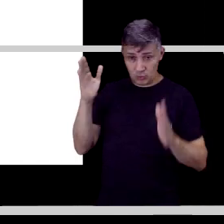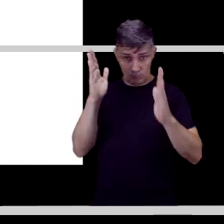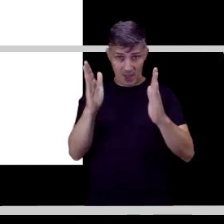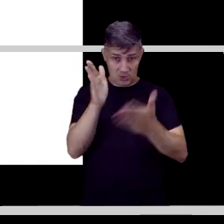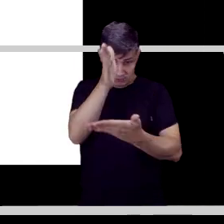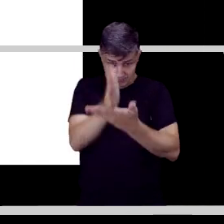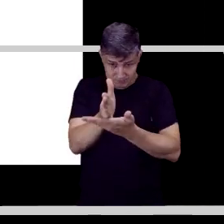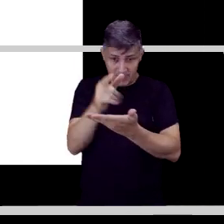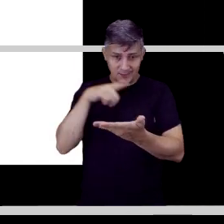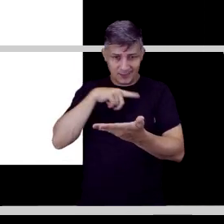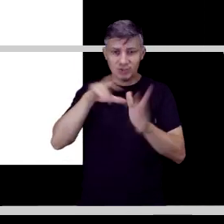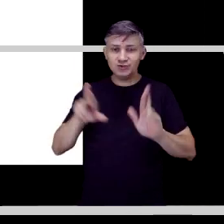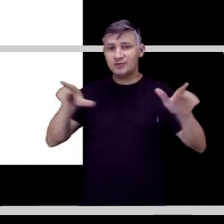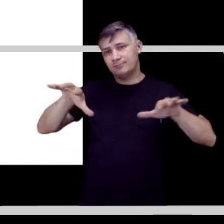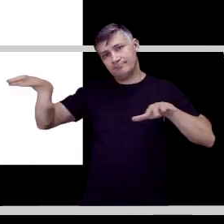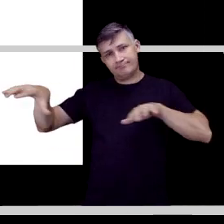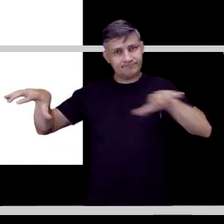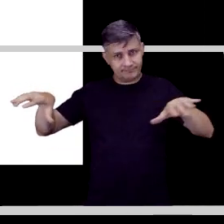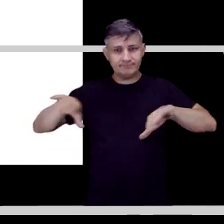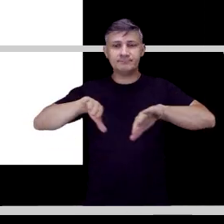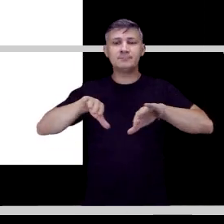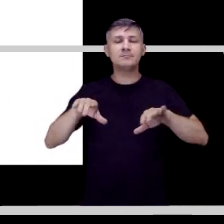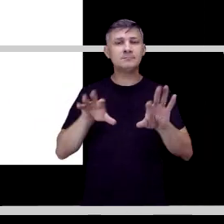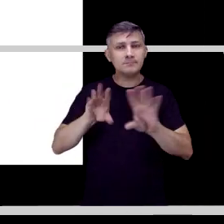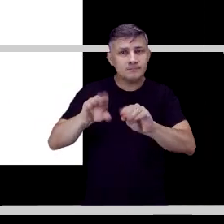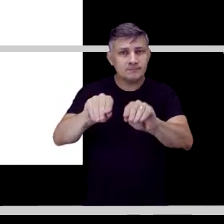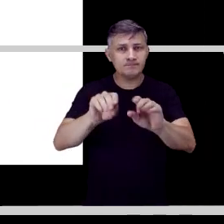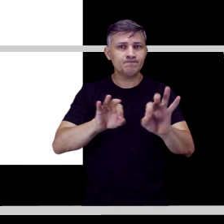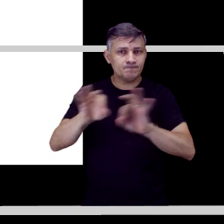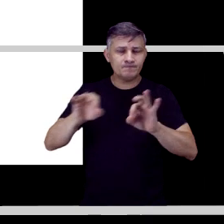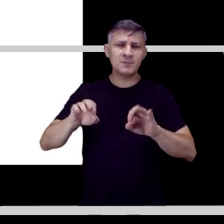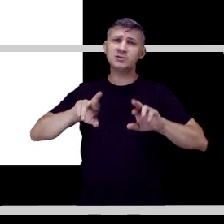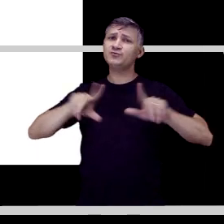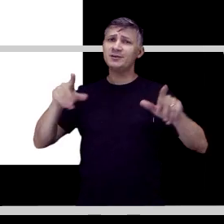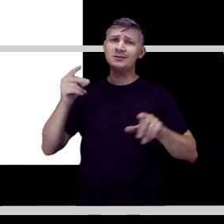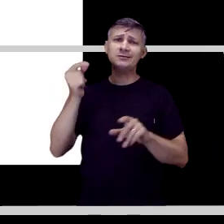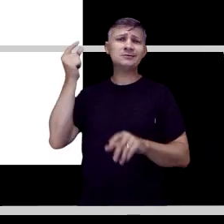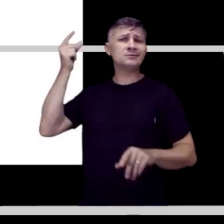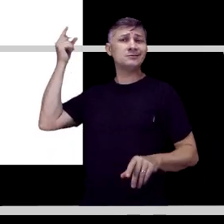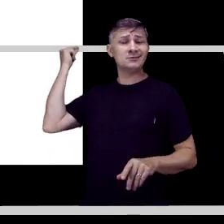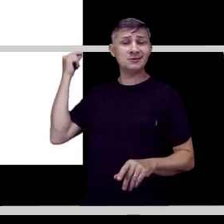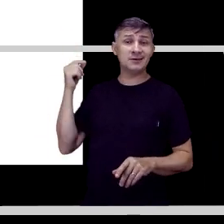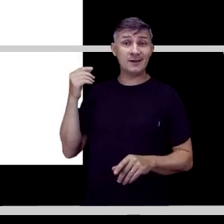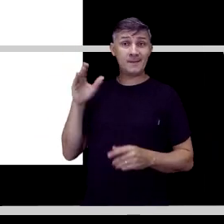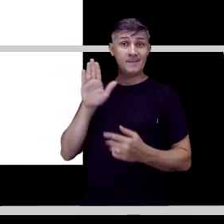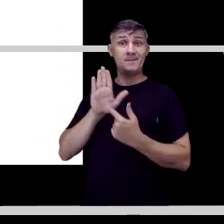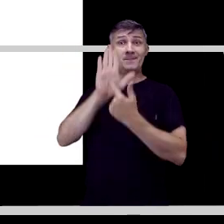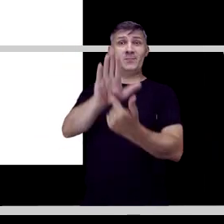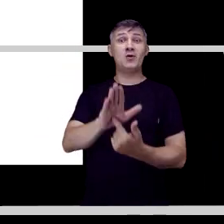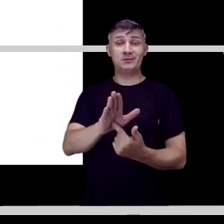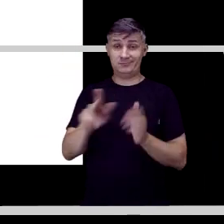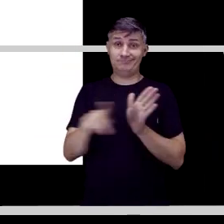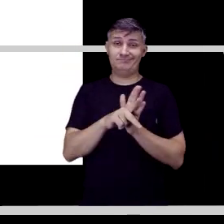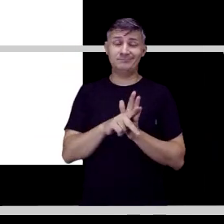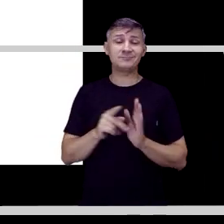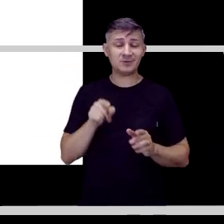que distingue essa nossa intervenção contemporânea de todas essas camadas de tempo que estão lá, e o que ao mesmo tempo